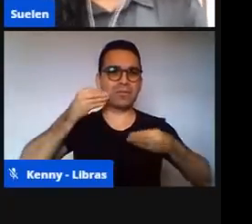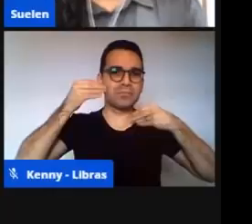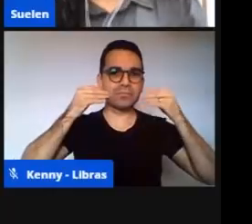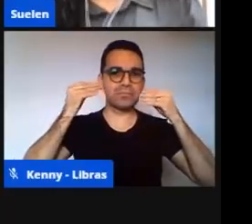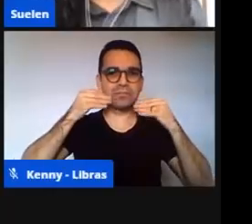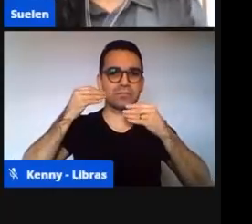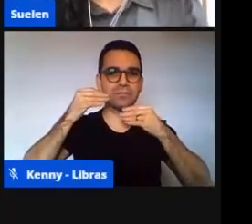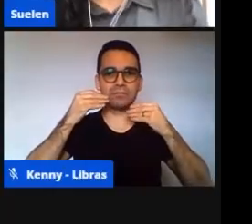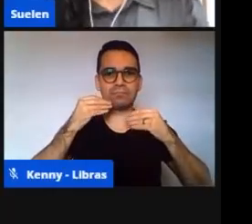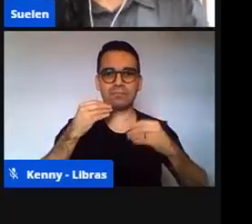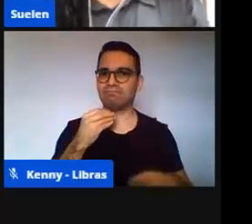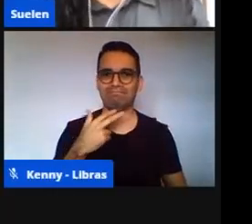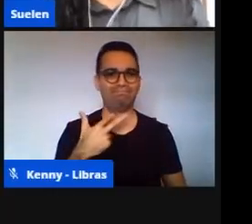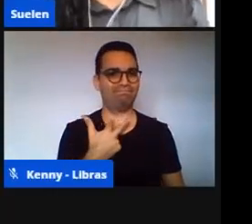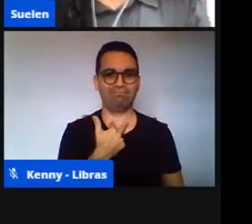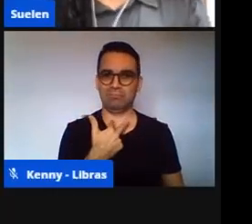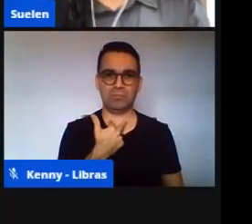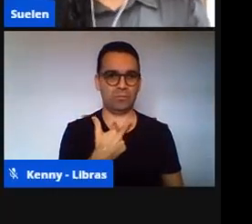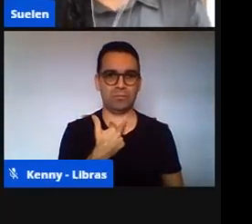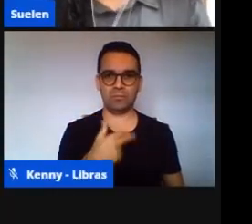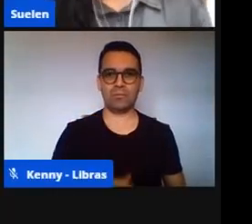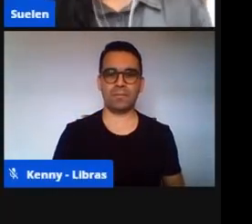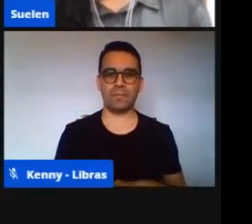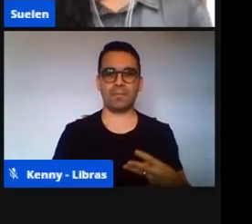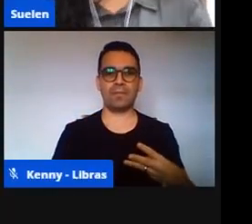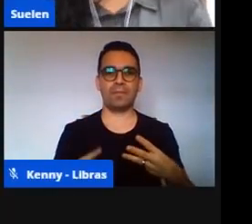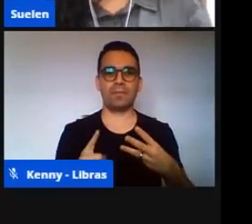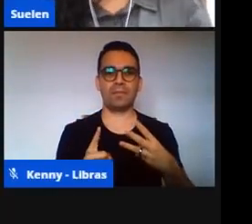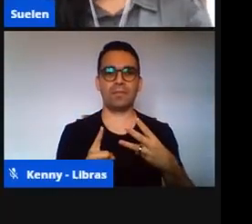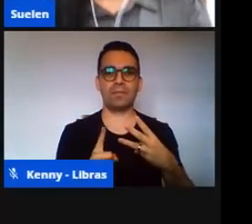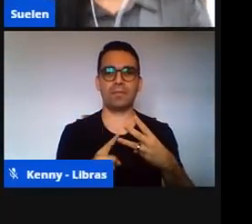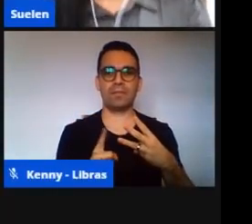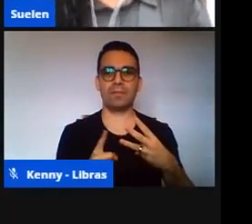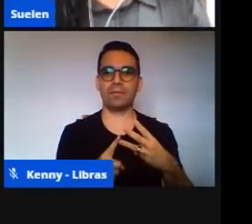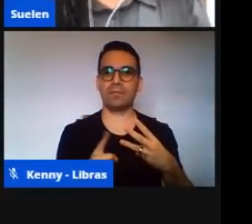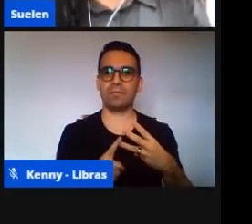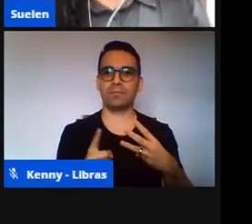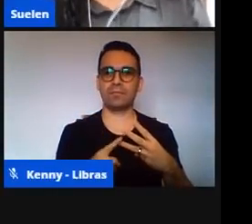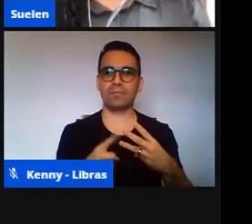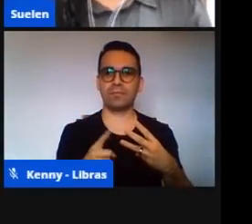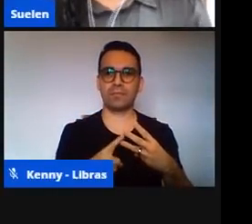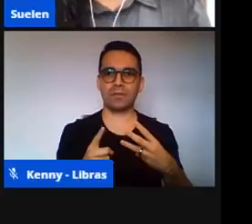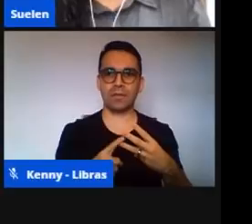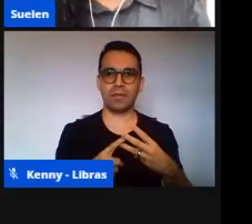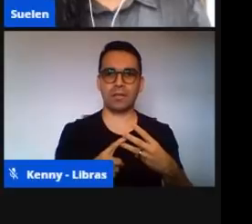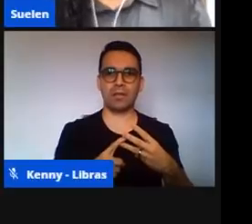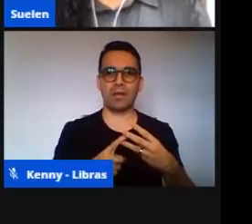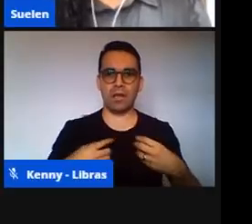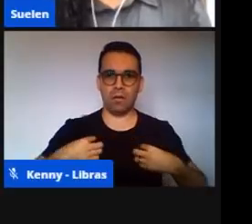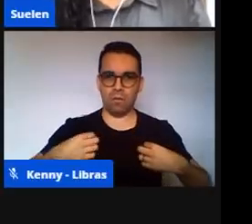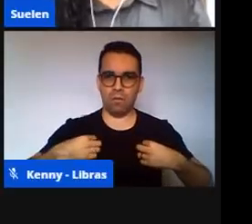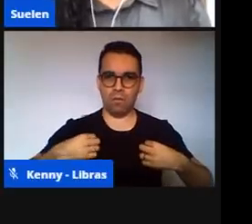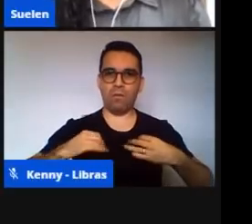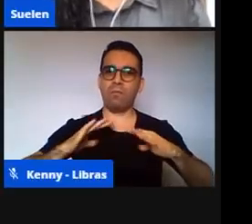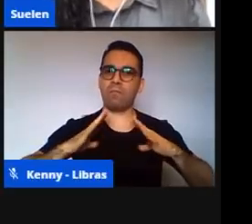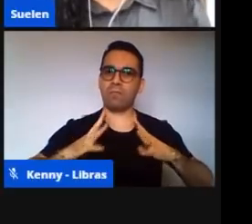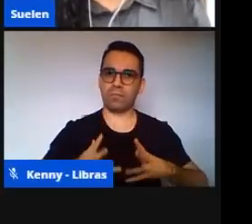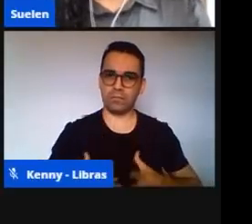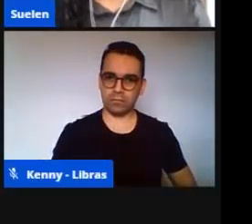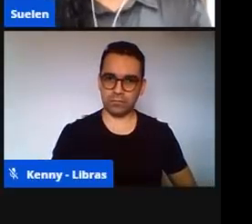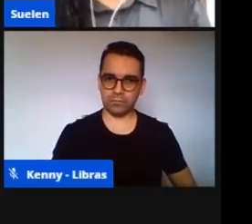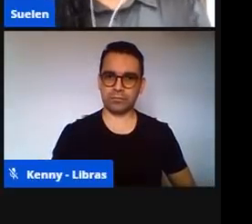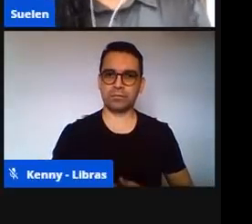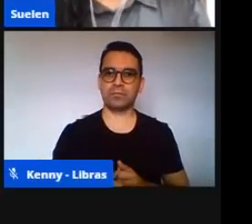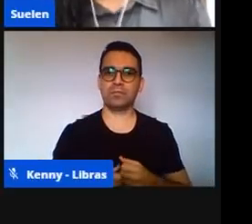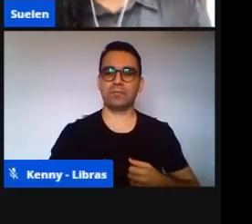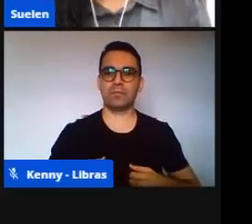as refeições. Manter roupas e uniformes limpos. Manter os cabelos limpos e completamente